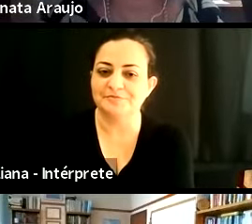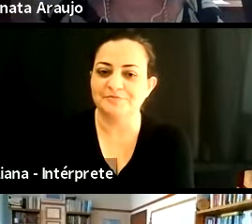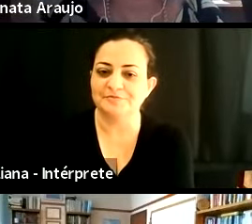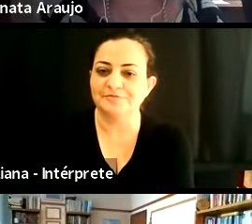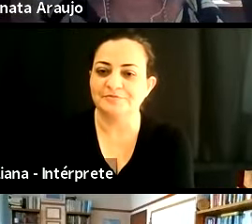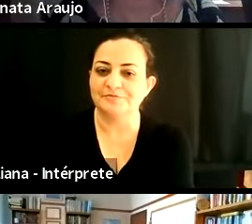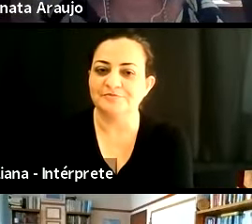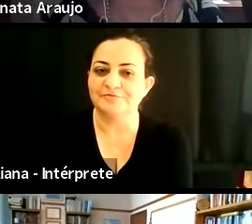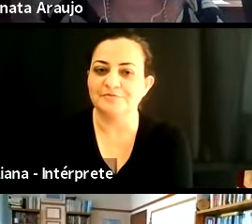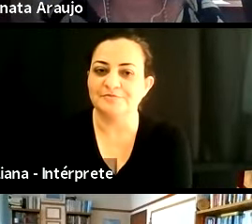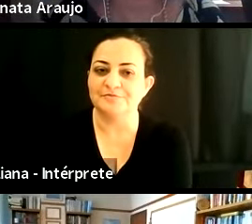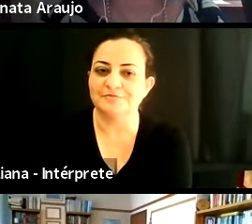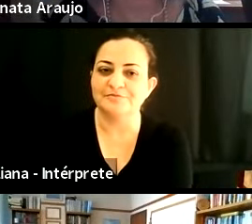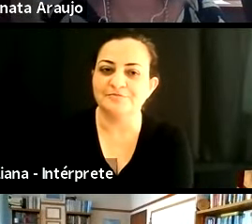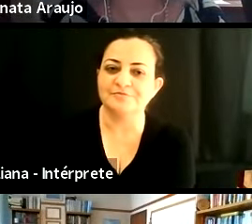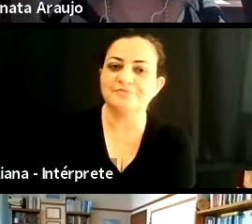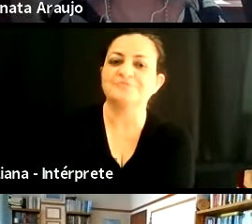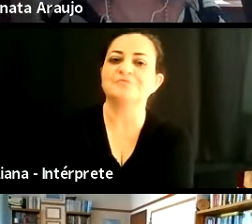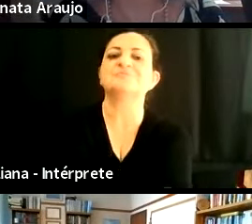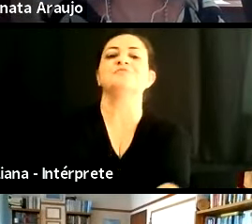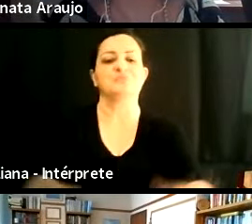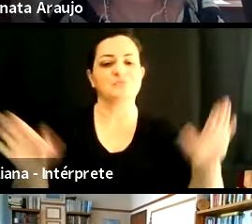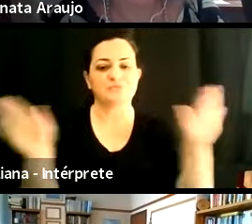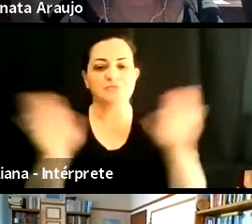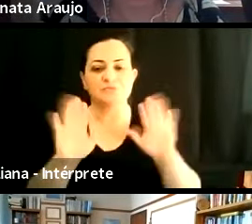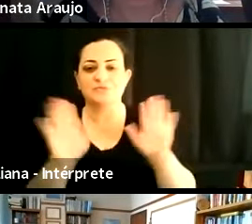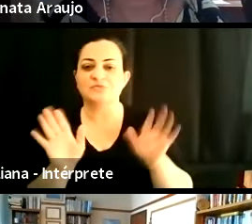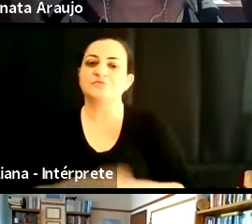Olá, pessoal. Estão me ouvindo?